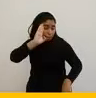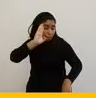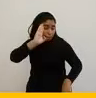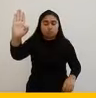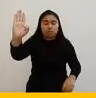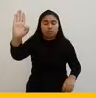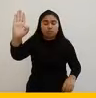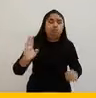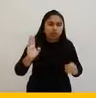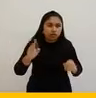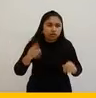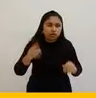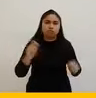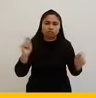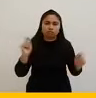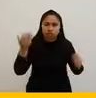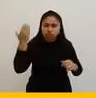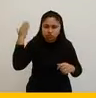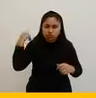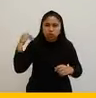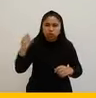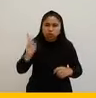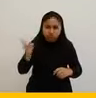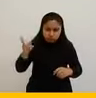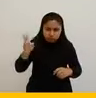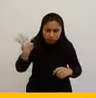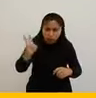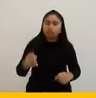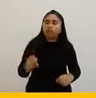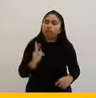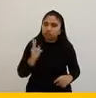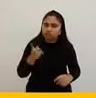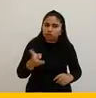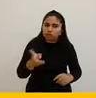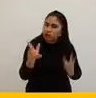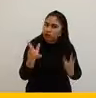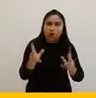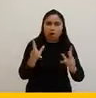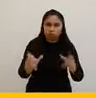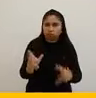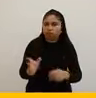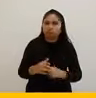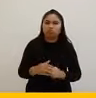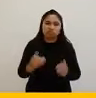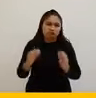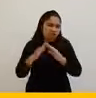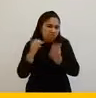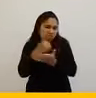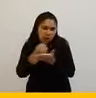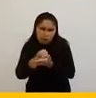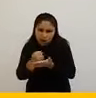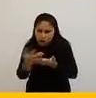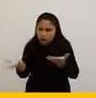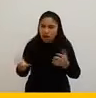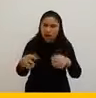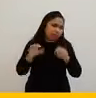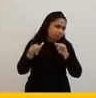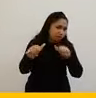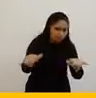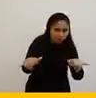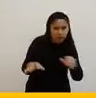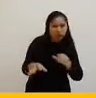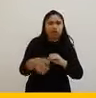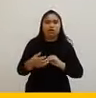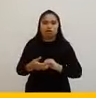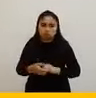e que estavam em funcionamento até hoje permanecem da mesma forma, mesmo portanto, no mesmo formato e